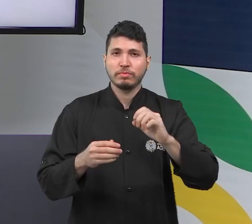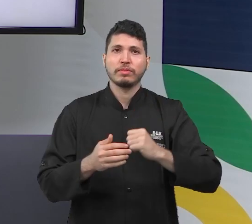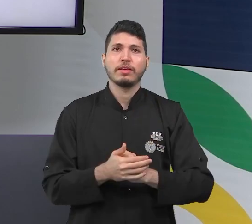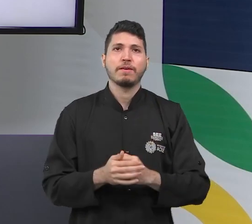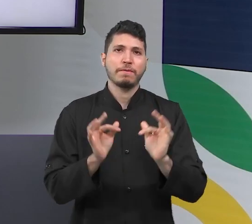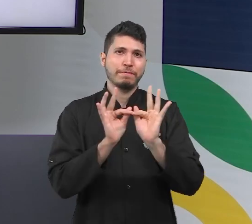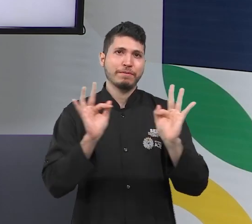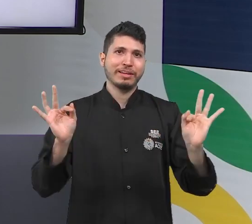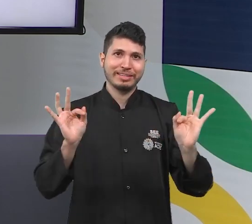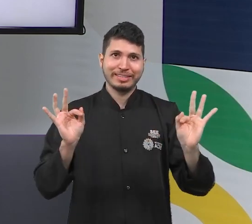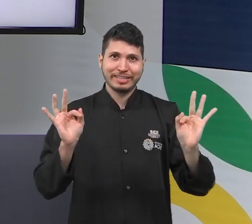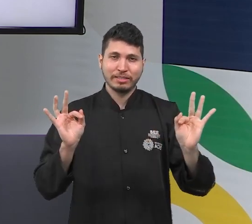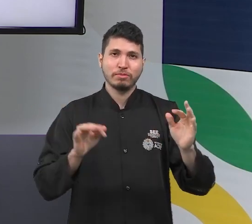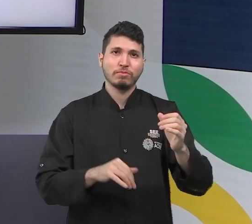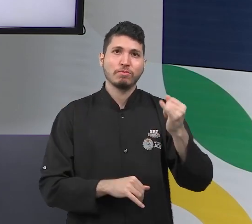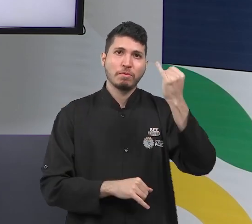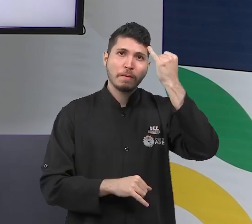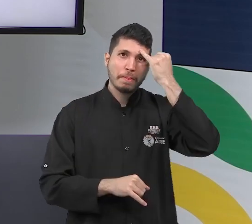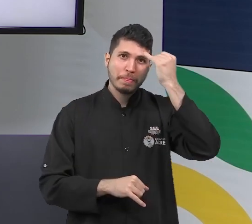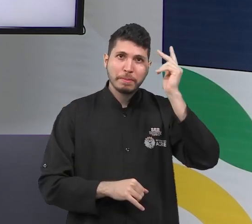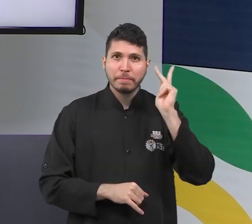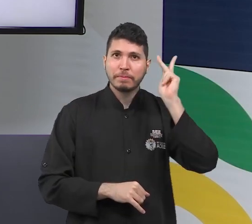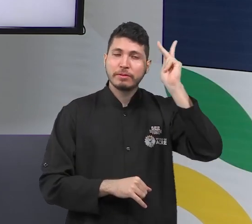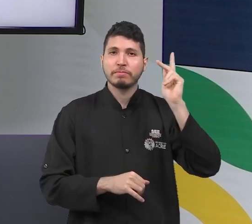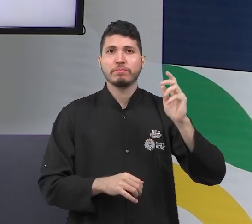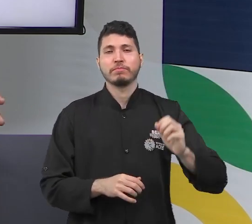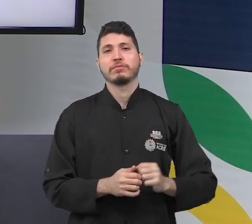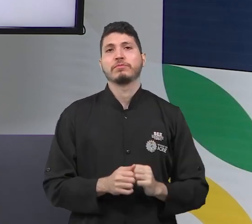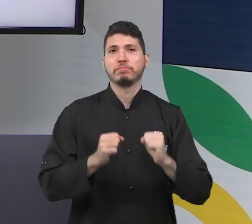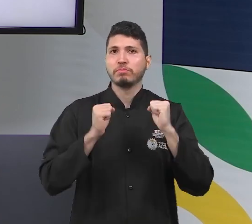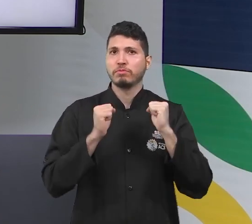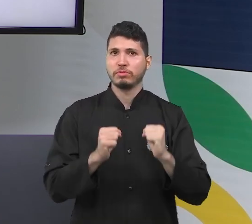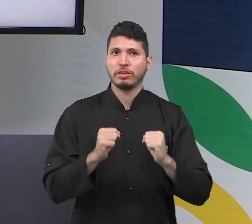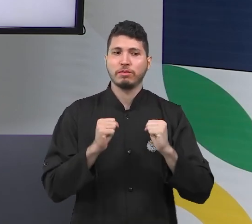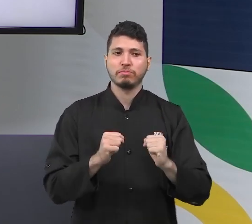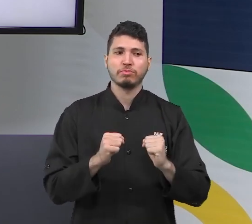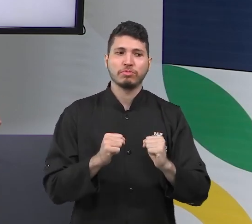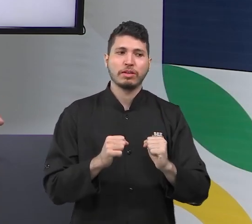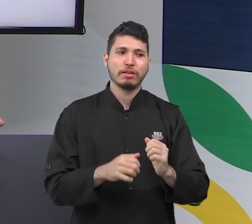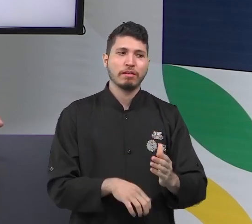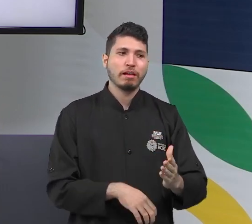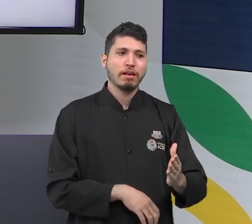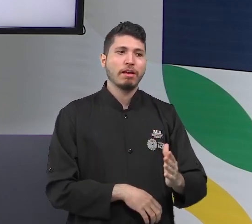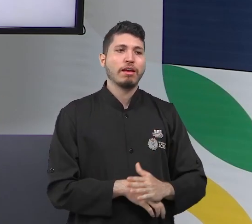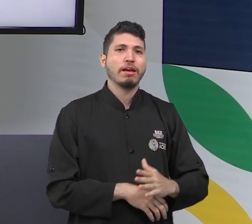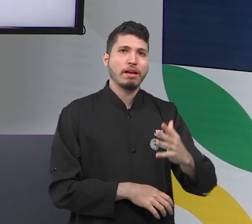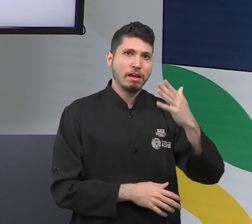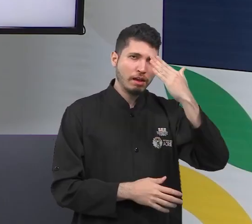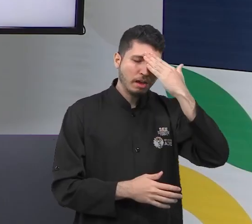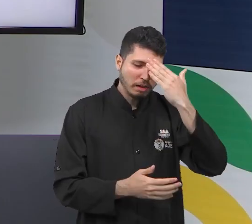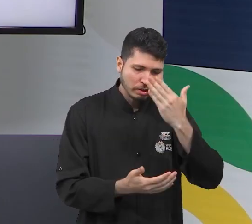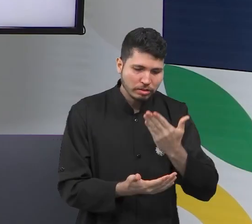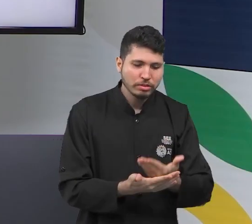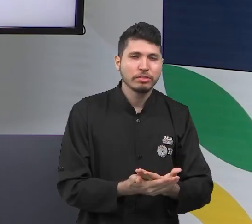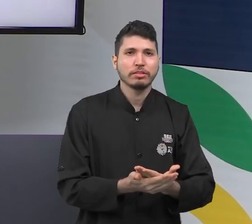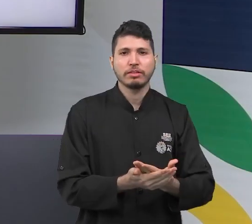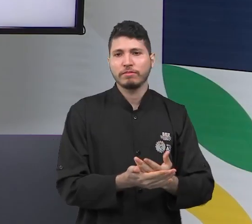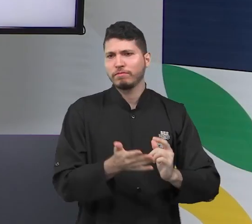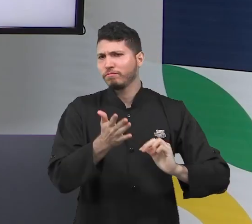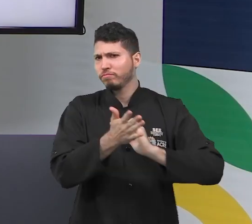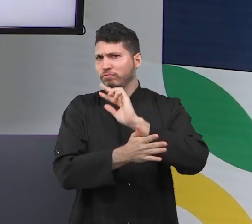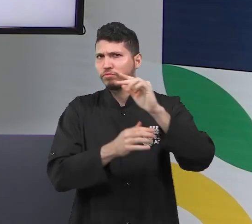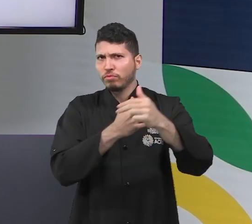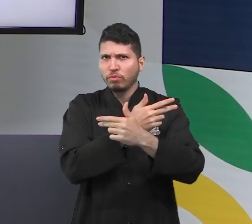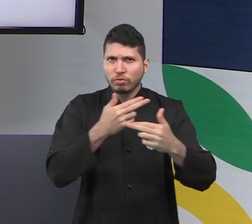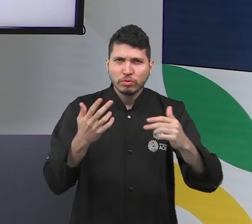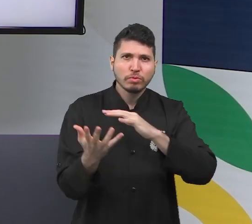que a gente deve acreditar em diversos tipos de coisa, podemos acreditar, mas a